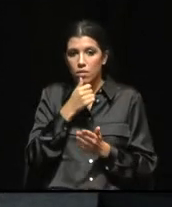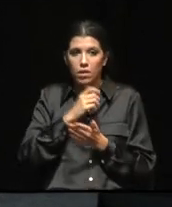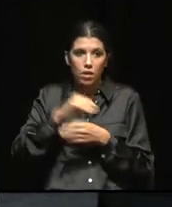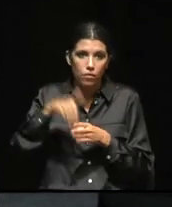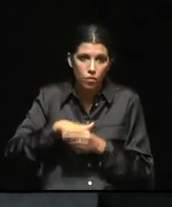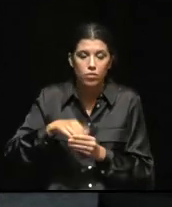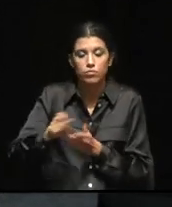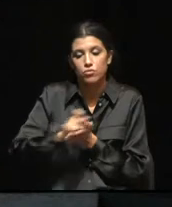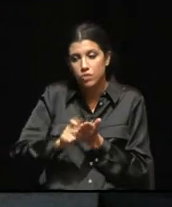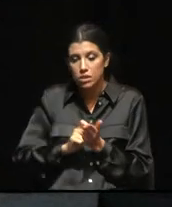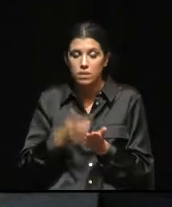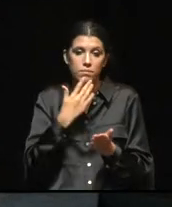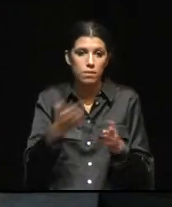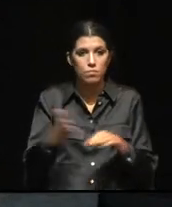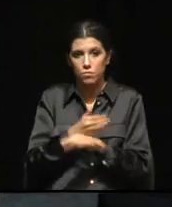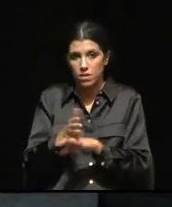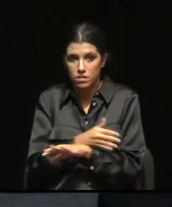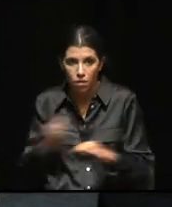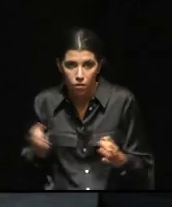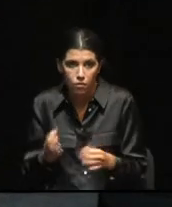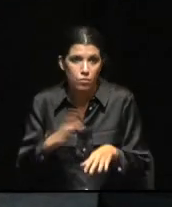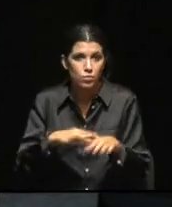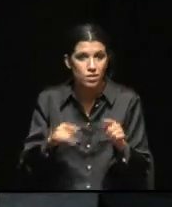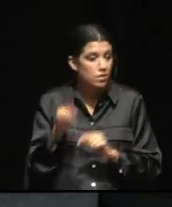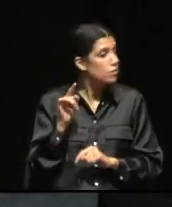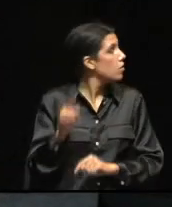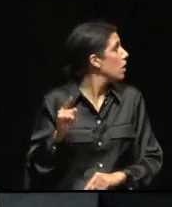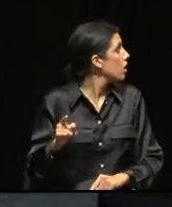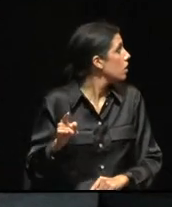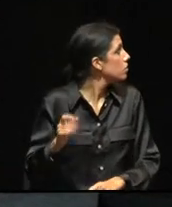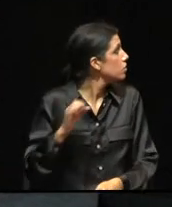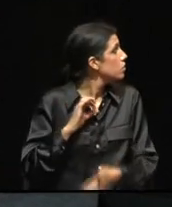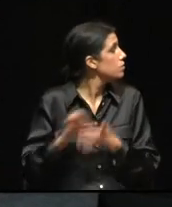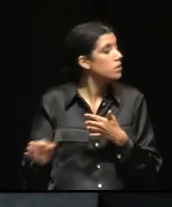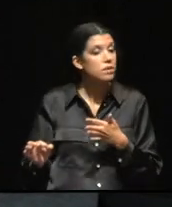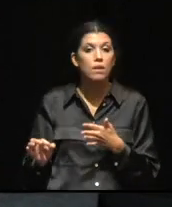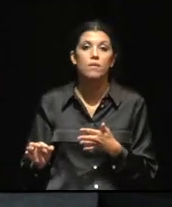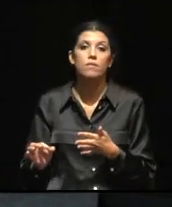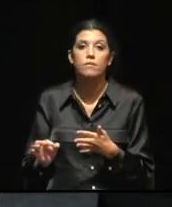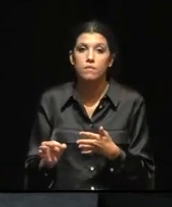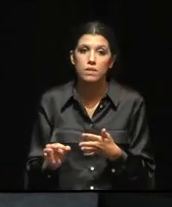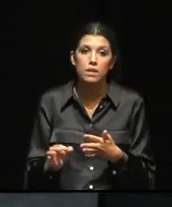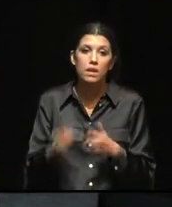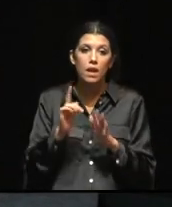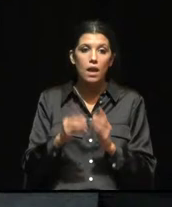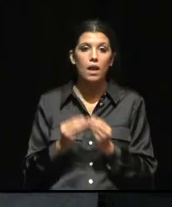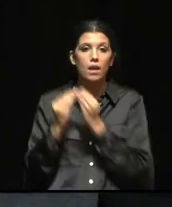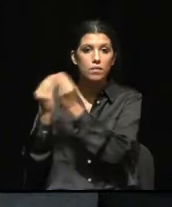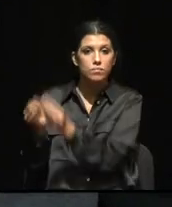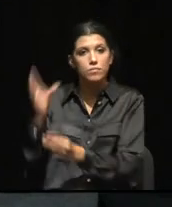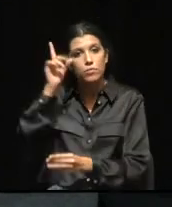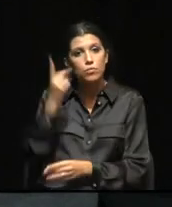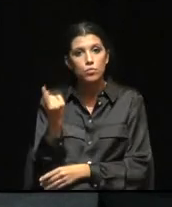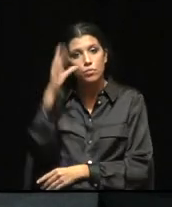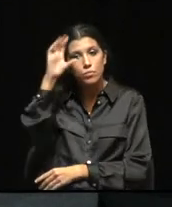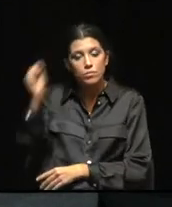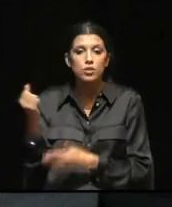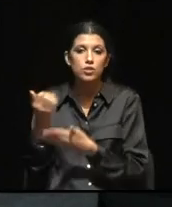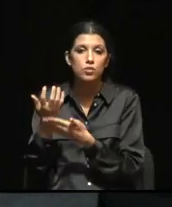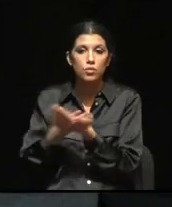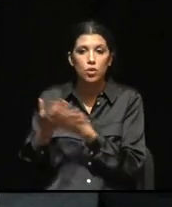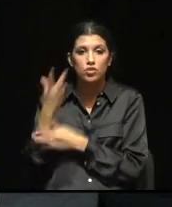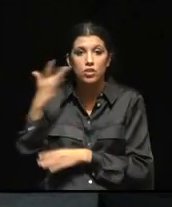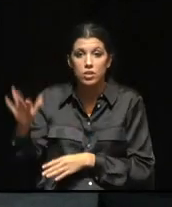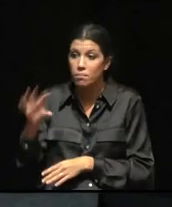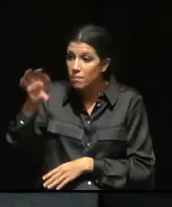pedimos de facto essa separação Por esta razão muito específica da remissão ser para um ministro de uns negócios estrangeiros de um país que